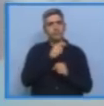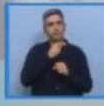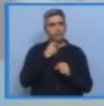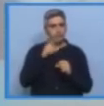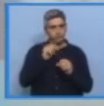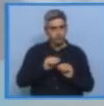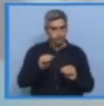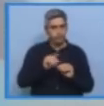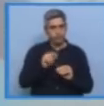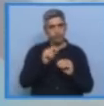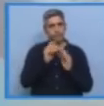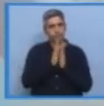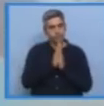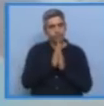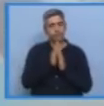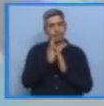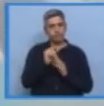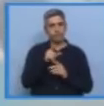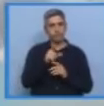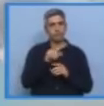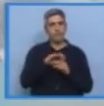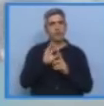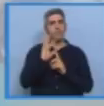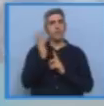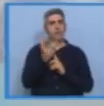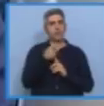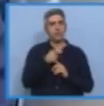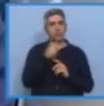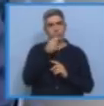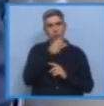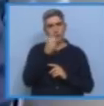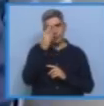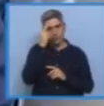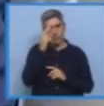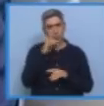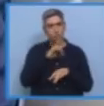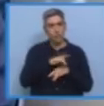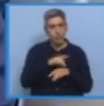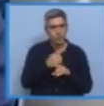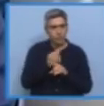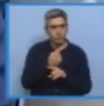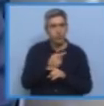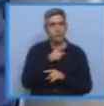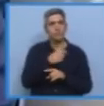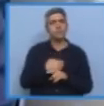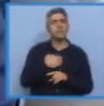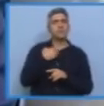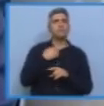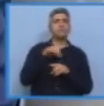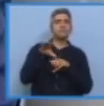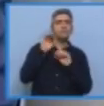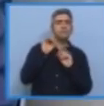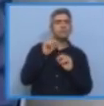também e de igreja neste ambiente marcado pelo sofrimento, pela doença. Que leitura vai